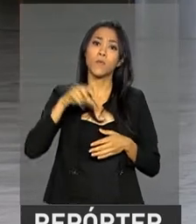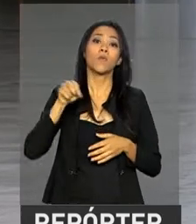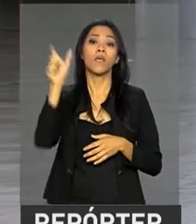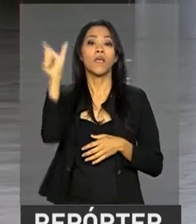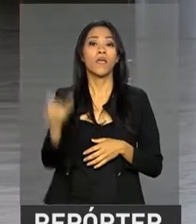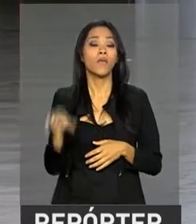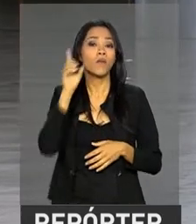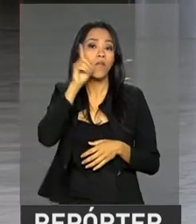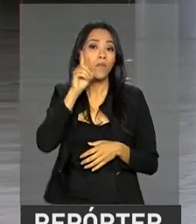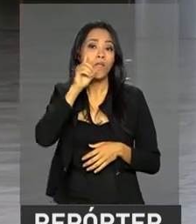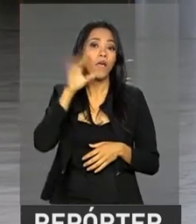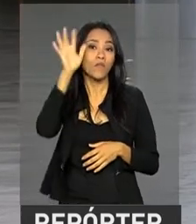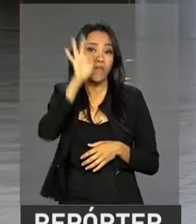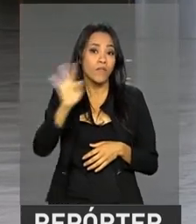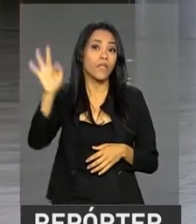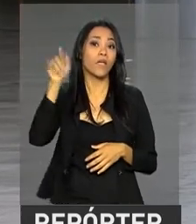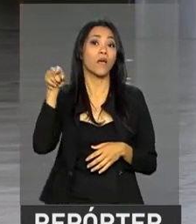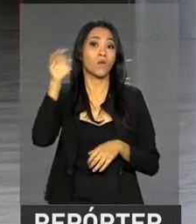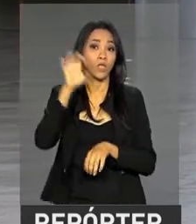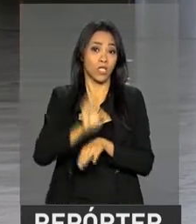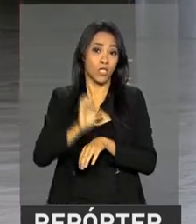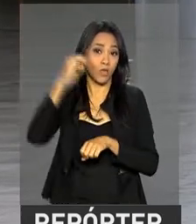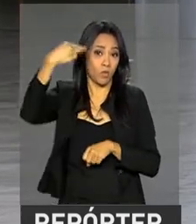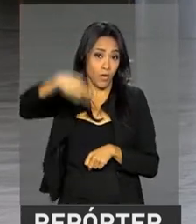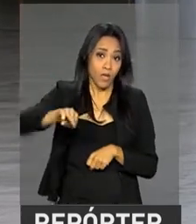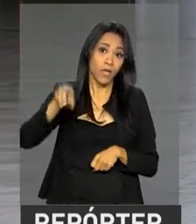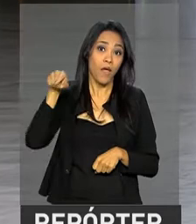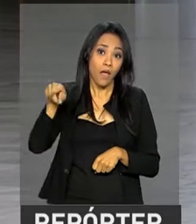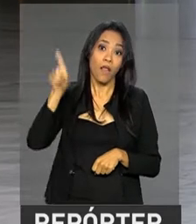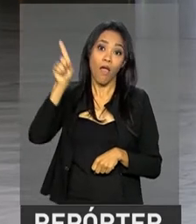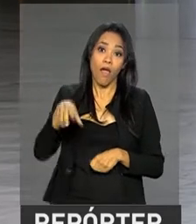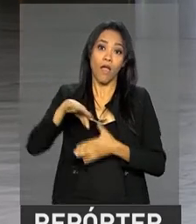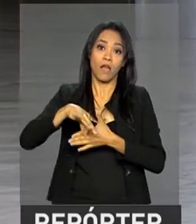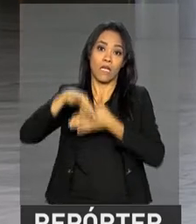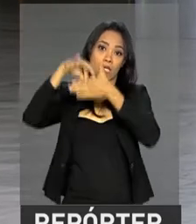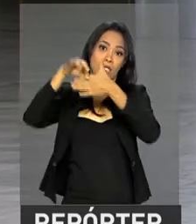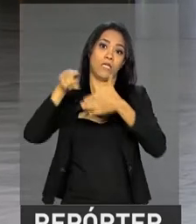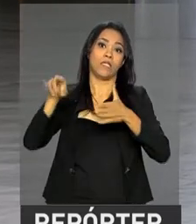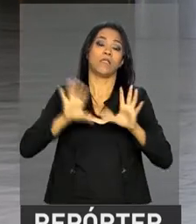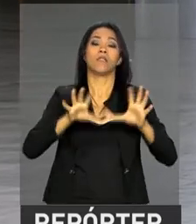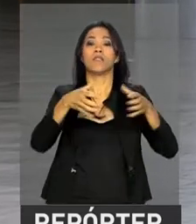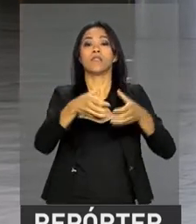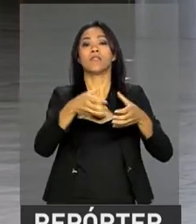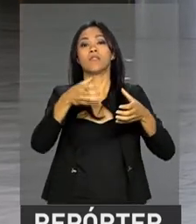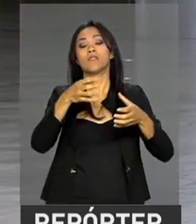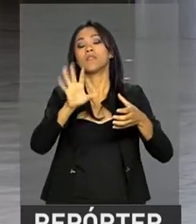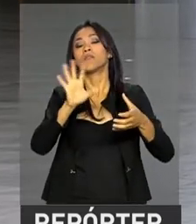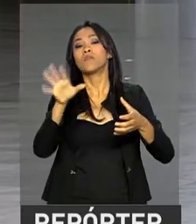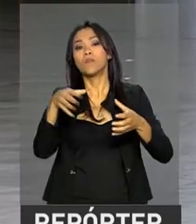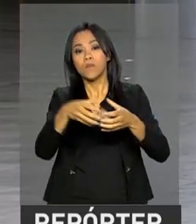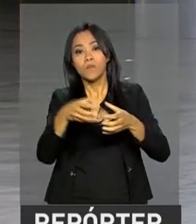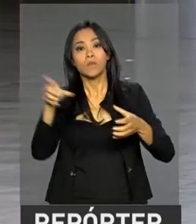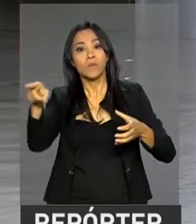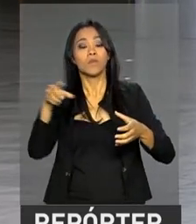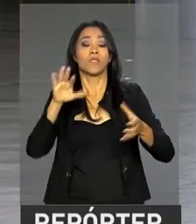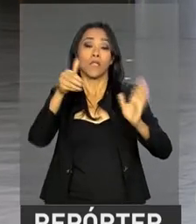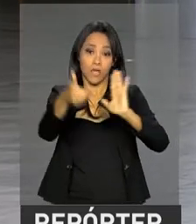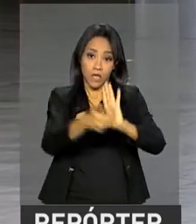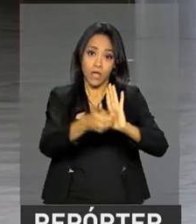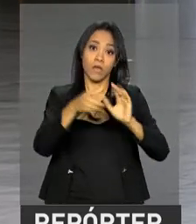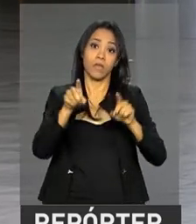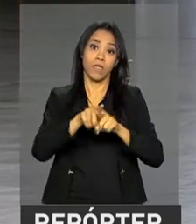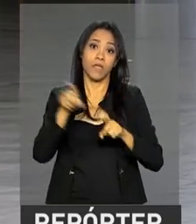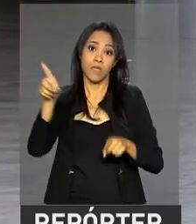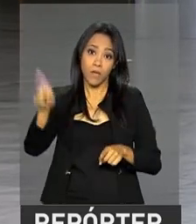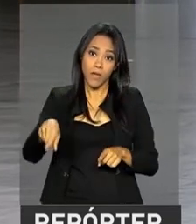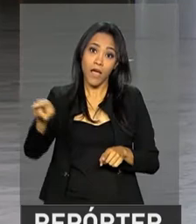Kleber Verde, do Maranhão, ele que é líder do PRB na Câmara dos Deputados e também é presidente da Frente Parlamentar da